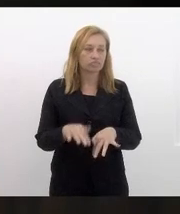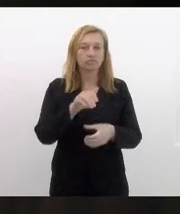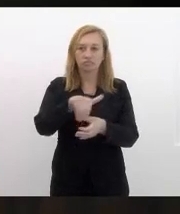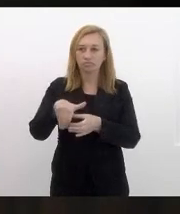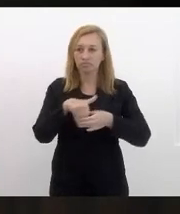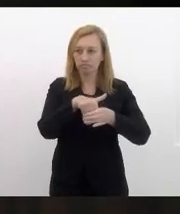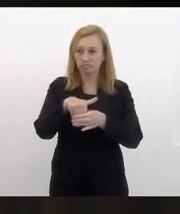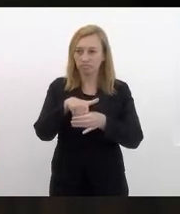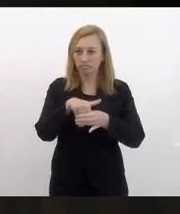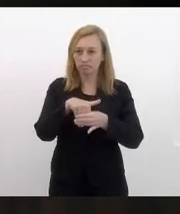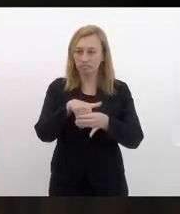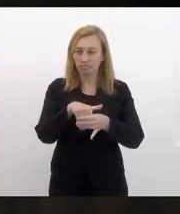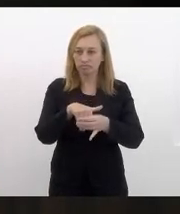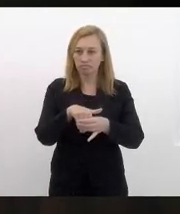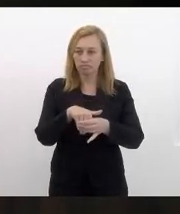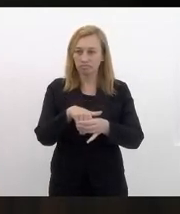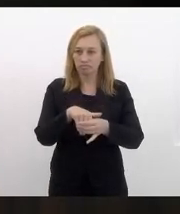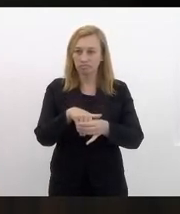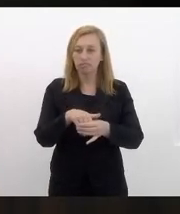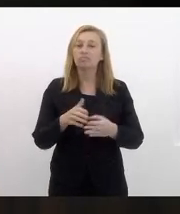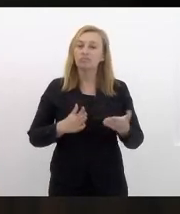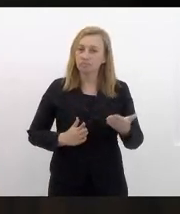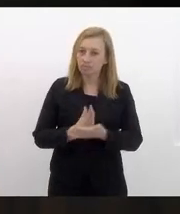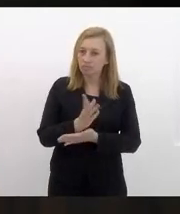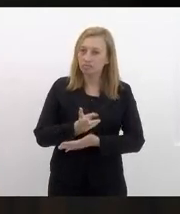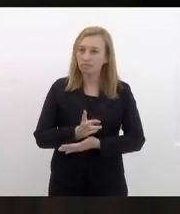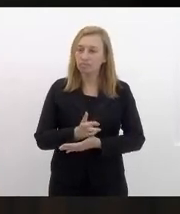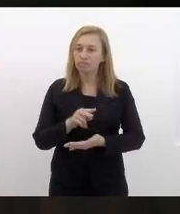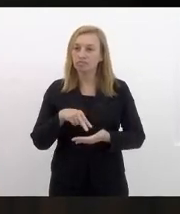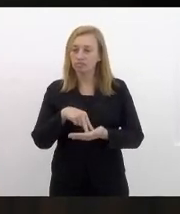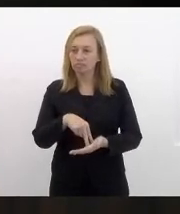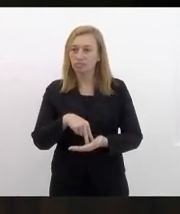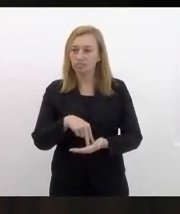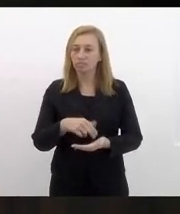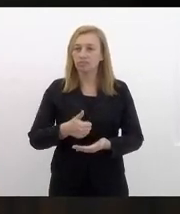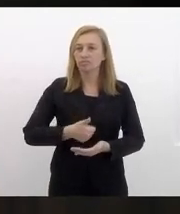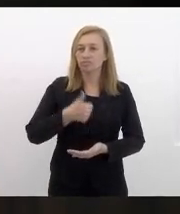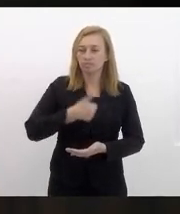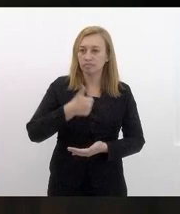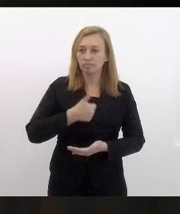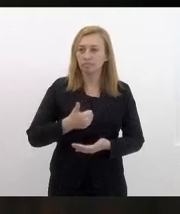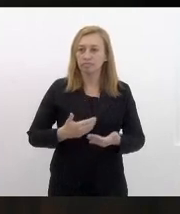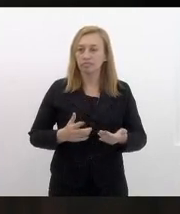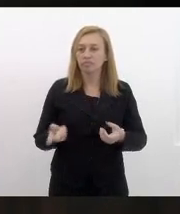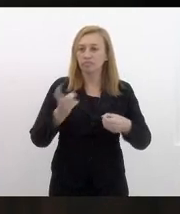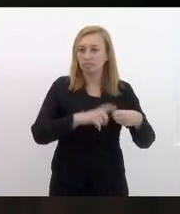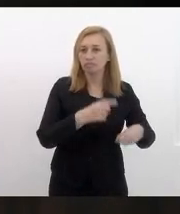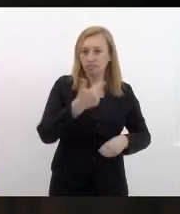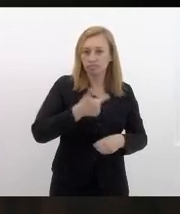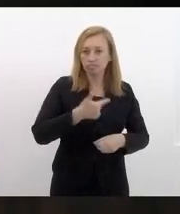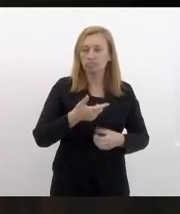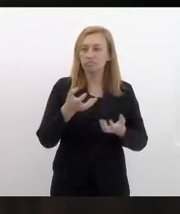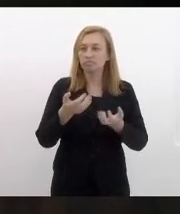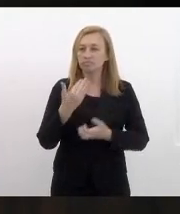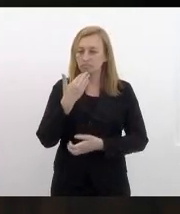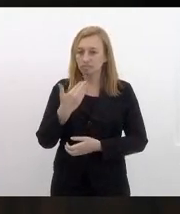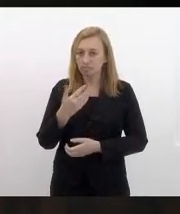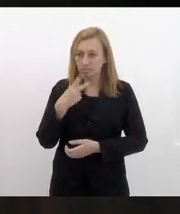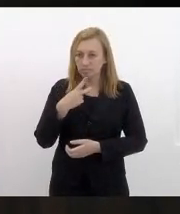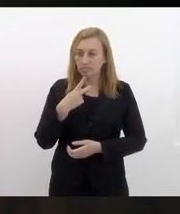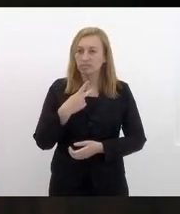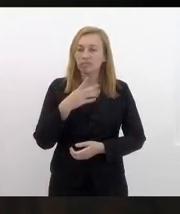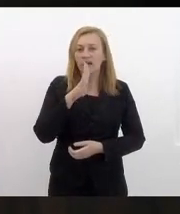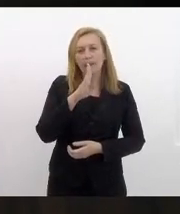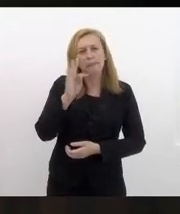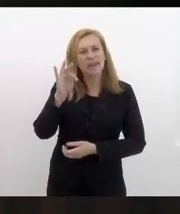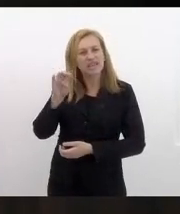votação os senhores que aprovam permanecer como estão aprovados em primeira retornam em segunda queria fazer aqui uma ressalva a